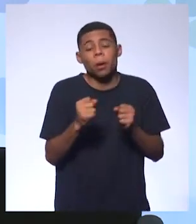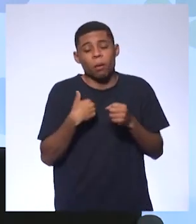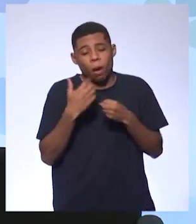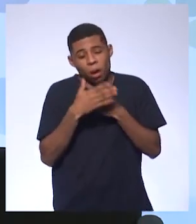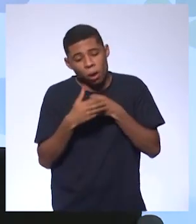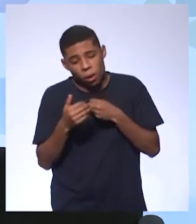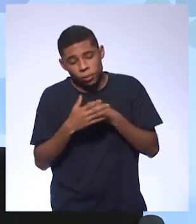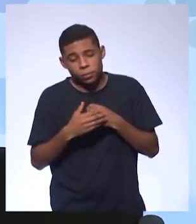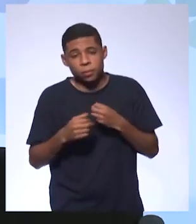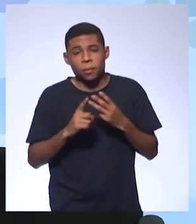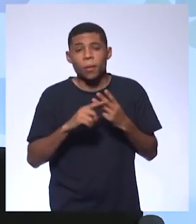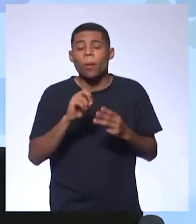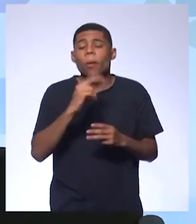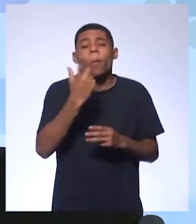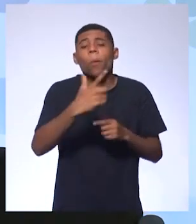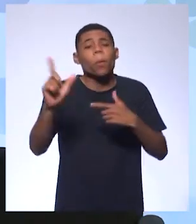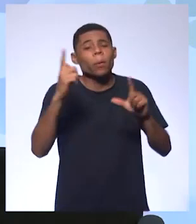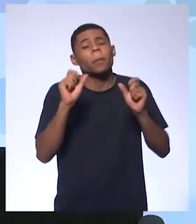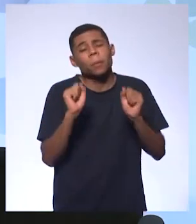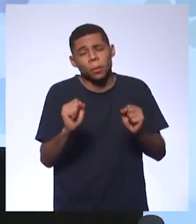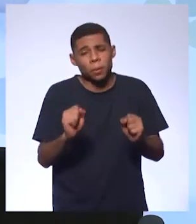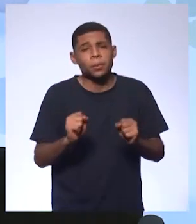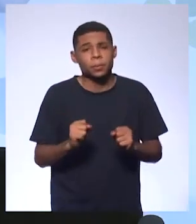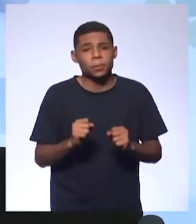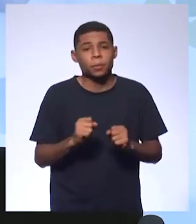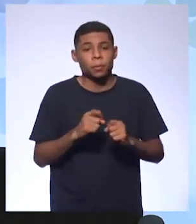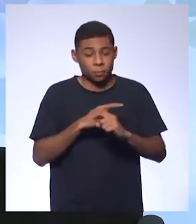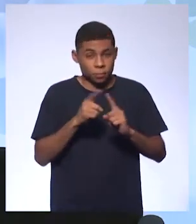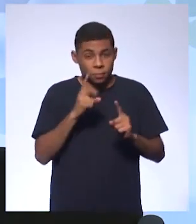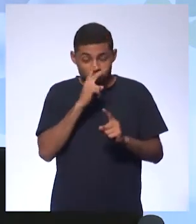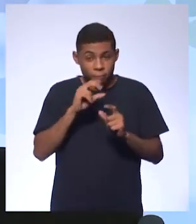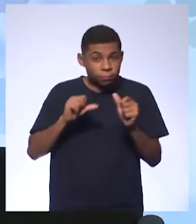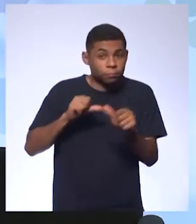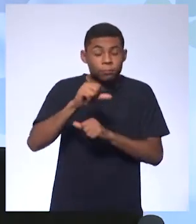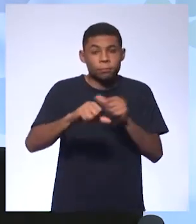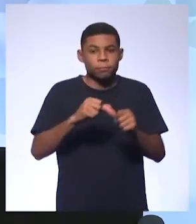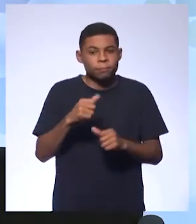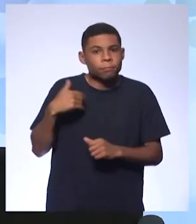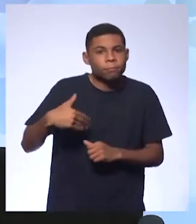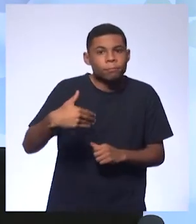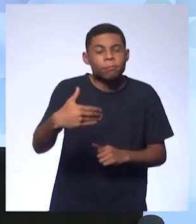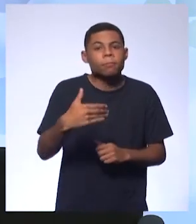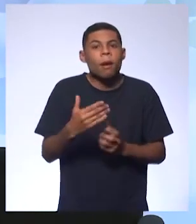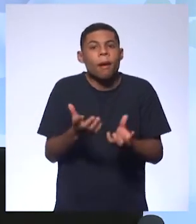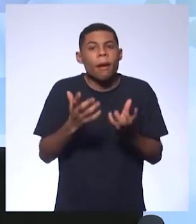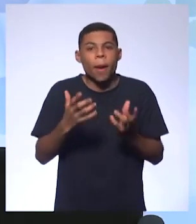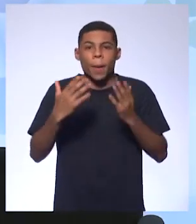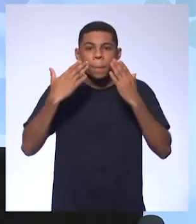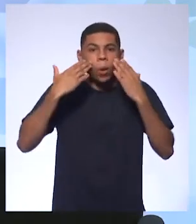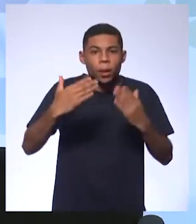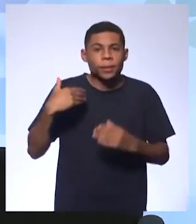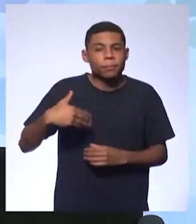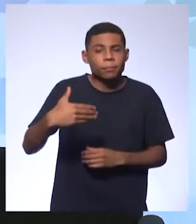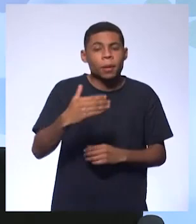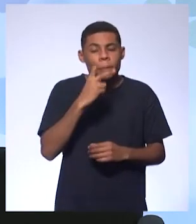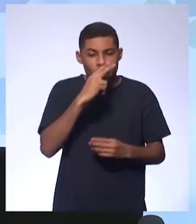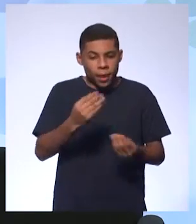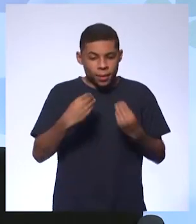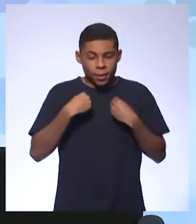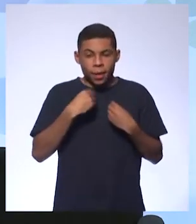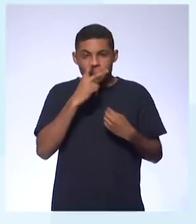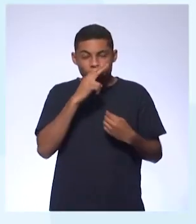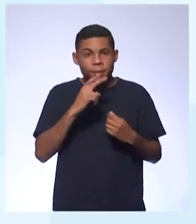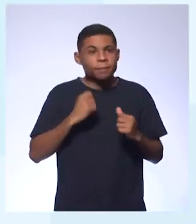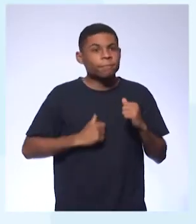carência, pode ser outras coisas. E quando isso se transforma em hábito, a gente percebe que há um anseio, surge